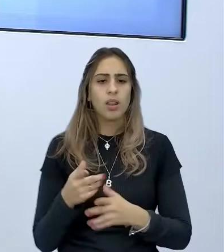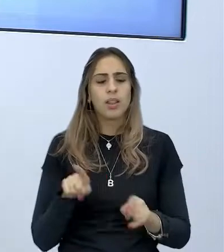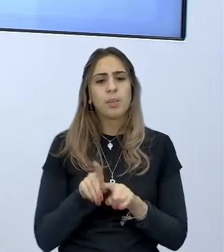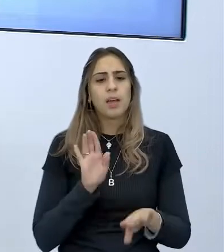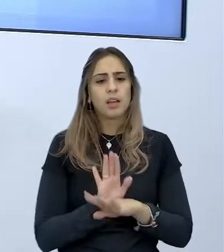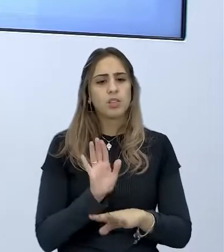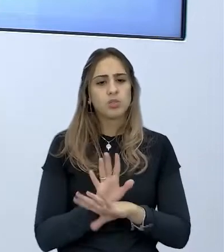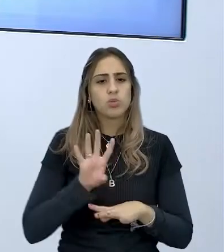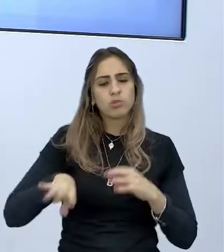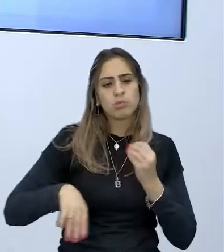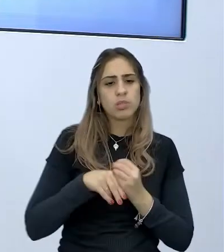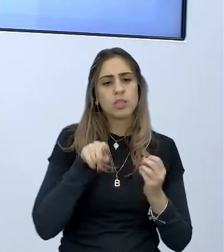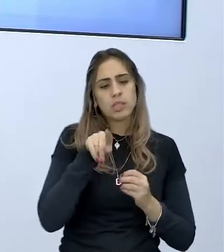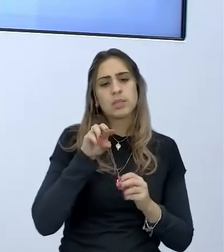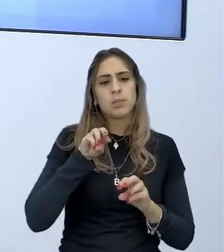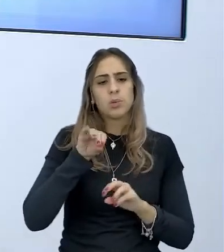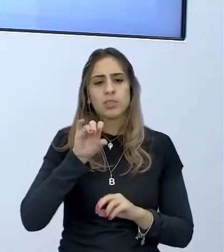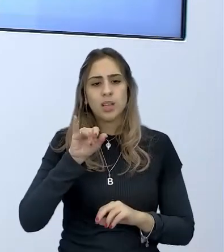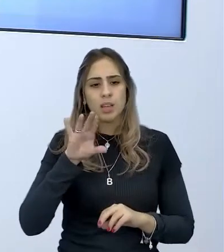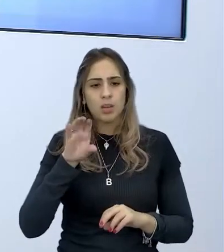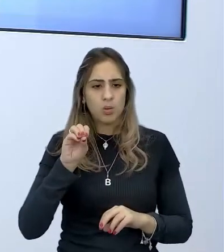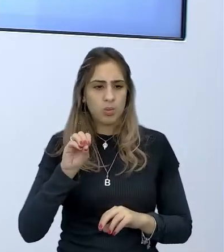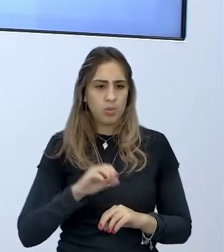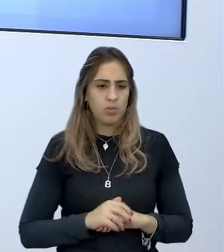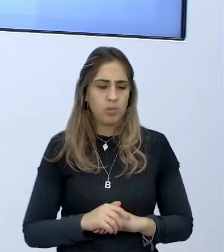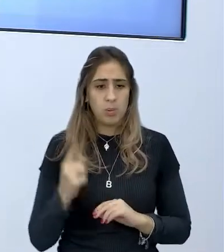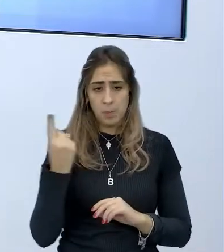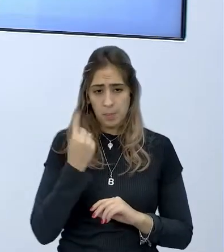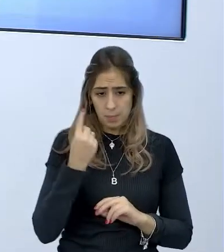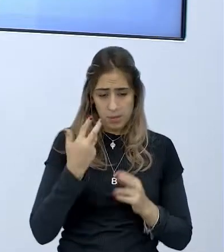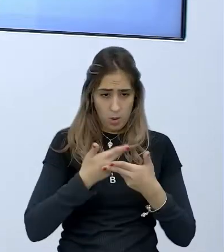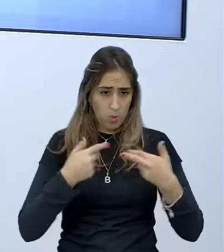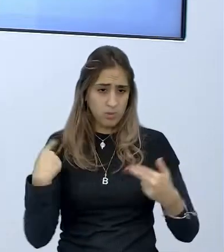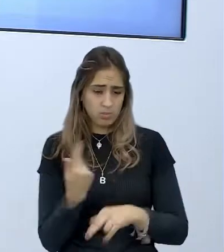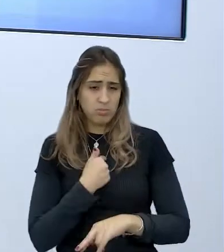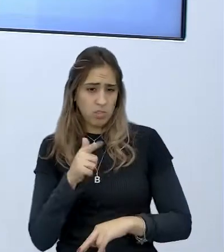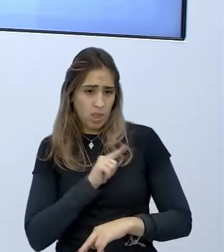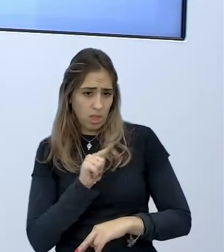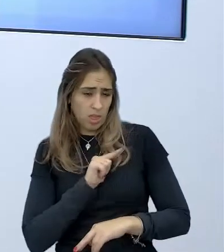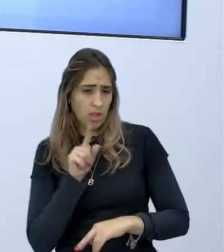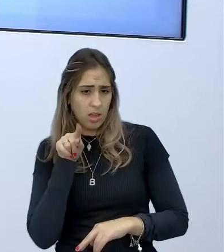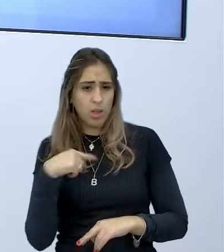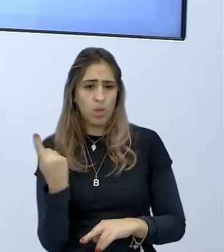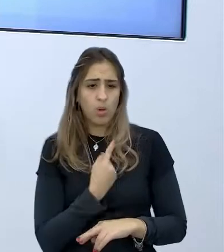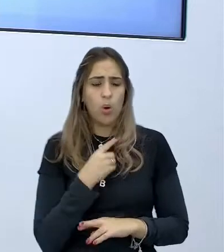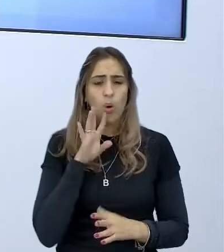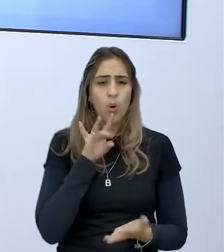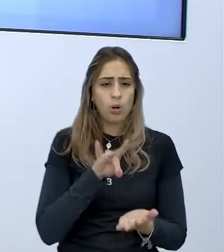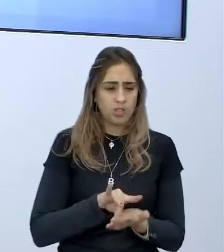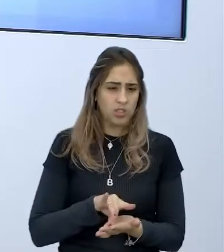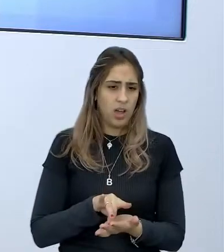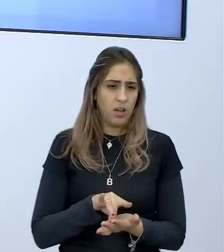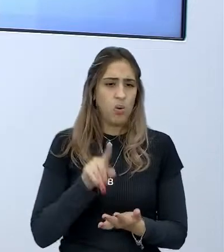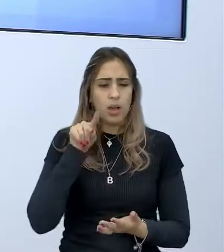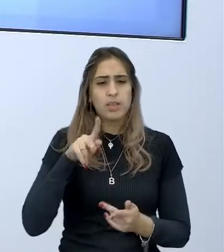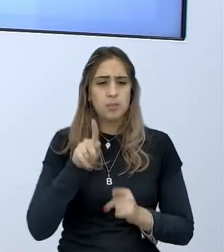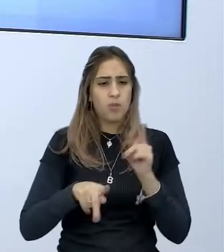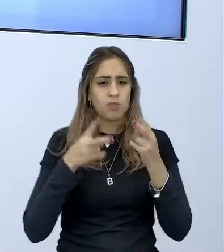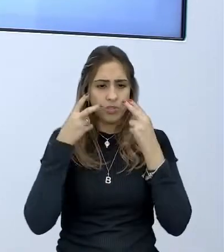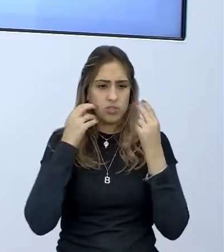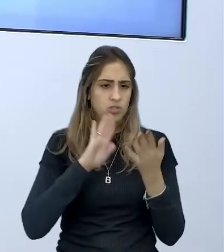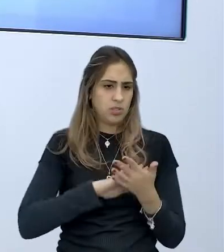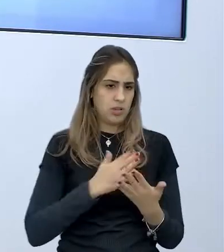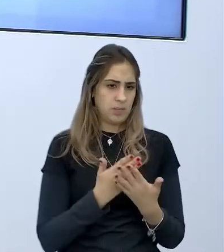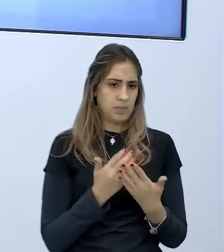ajudam a compor esse mosaico. Então, o primeiro tempero que a gente teve, que é o nosso tempero originário, são esses povos